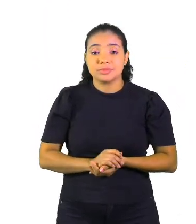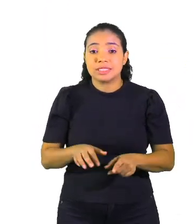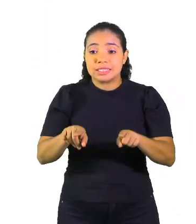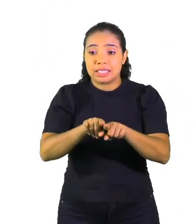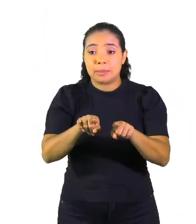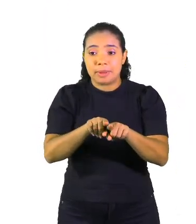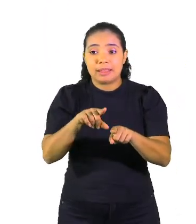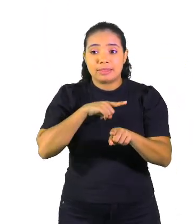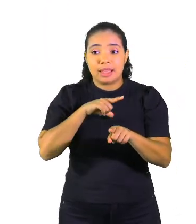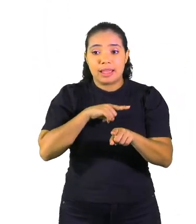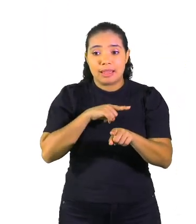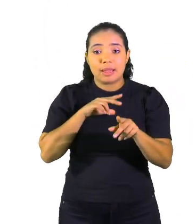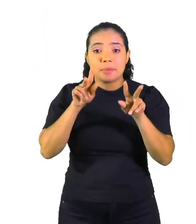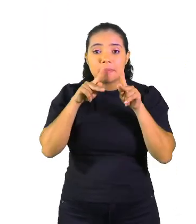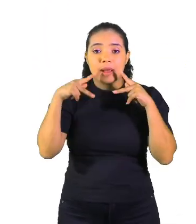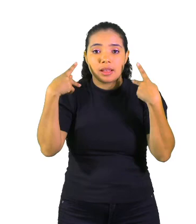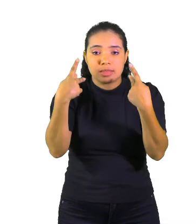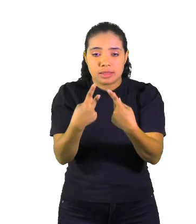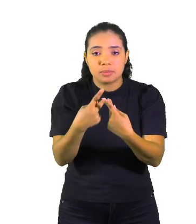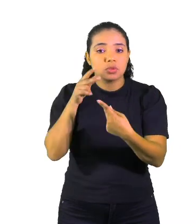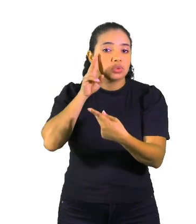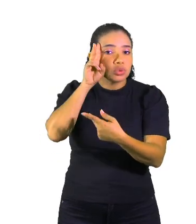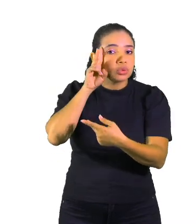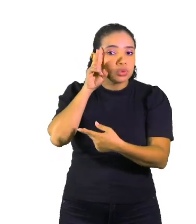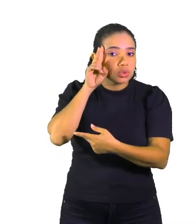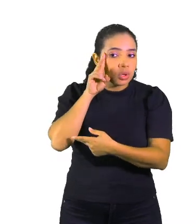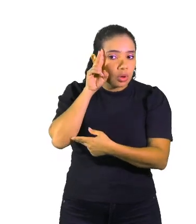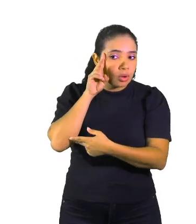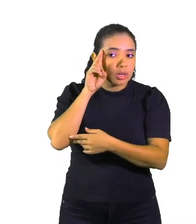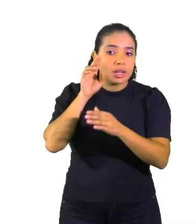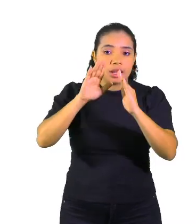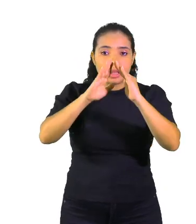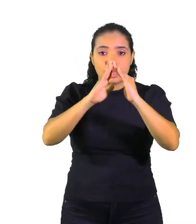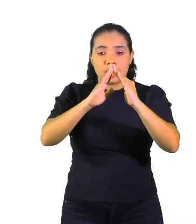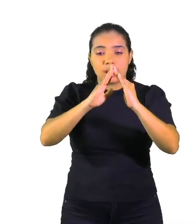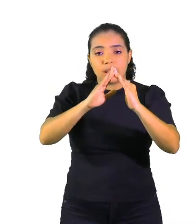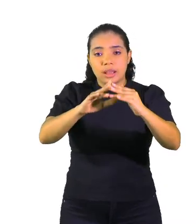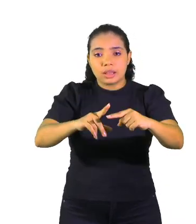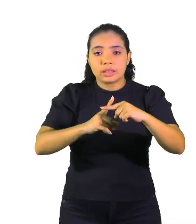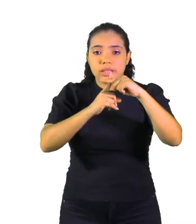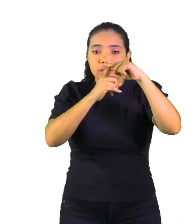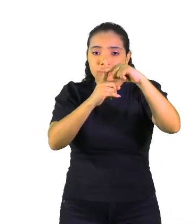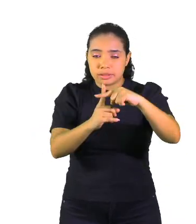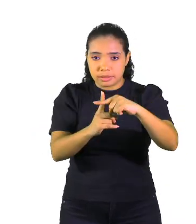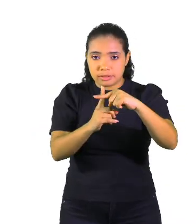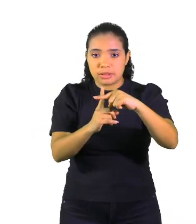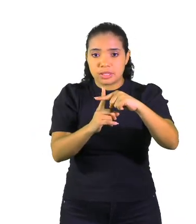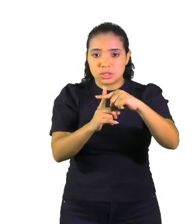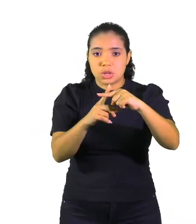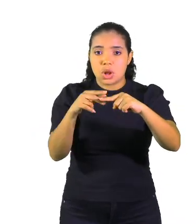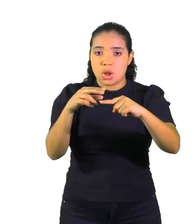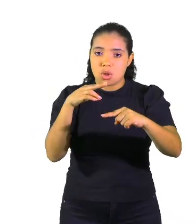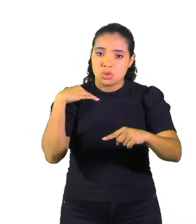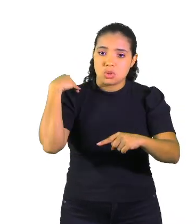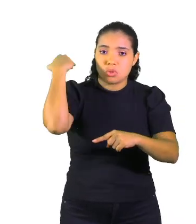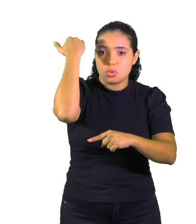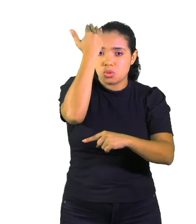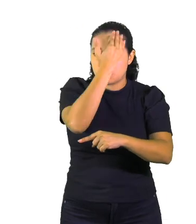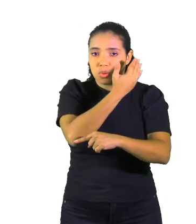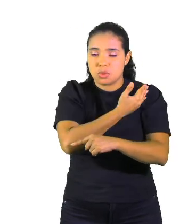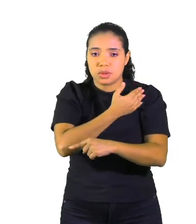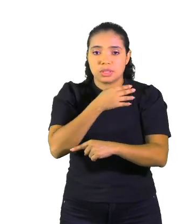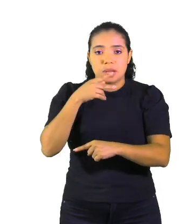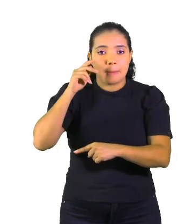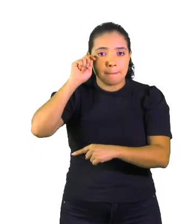temos como patrimônio histórico a igreja de Nossa Senhora dos Pretos, na cidade